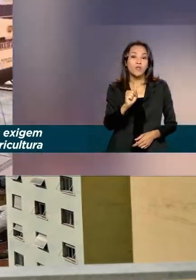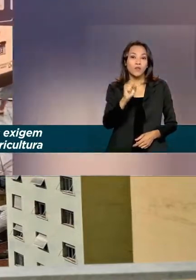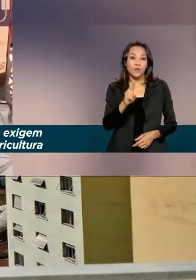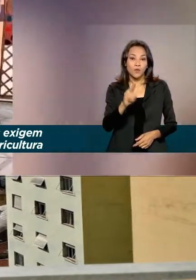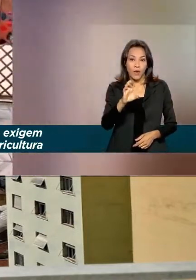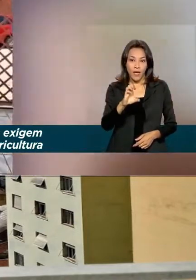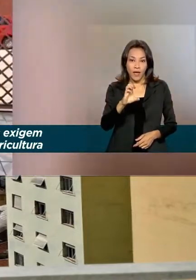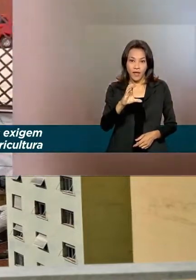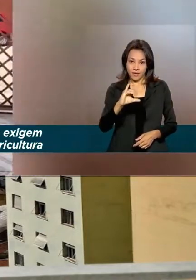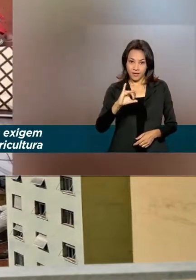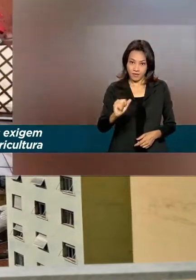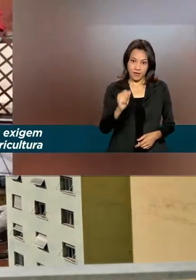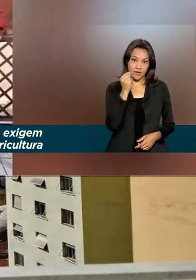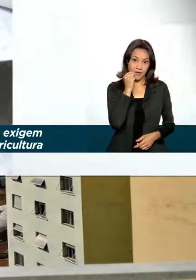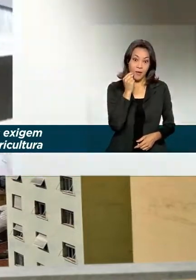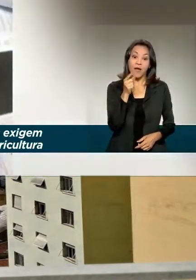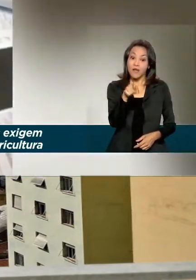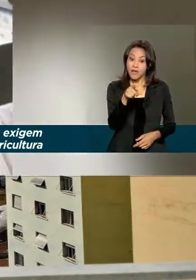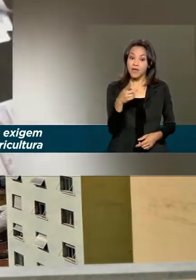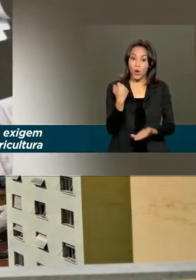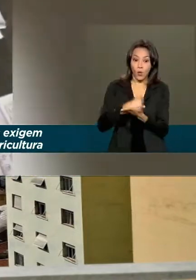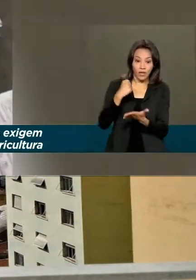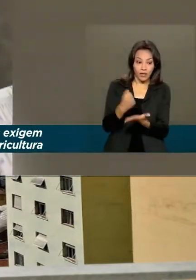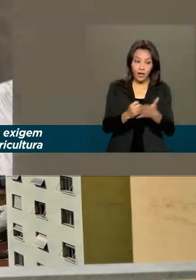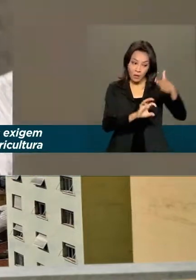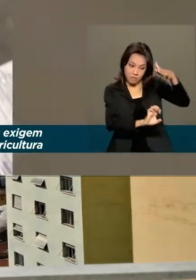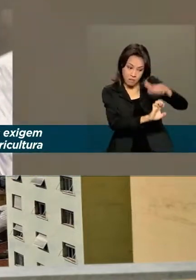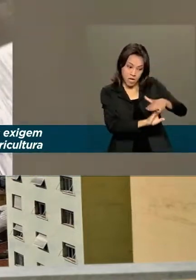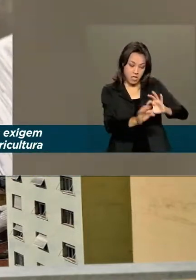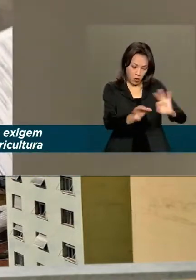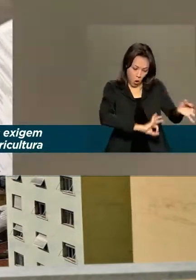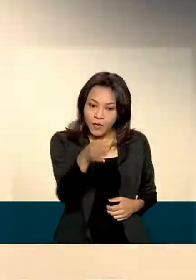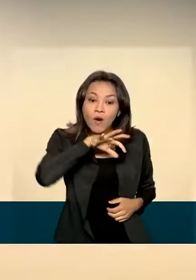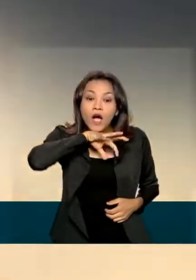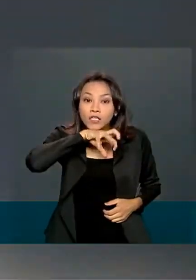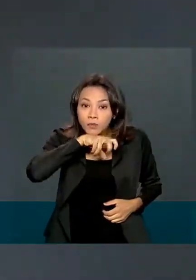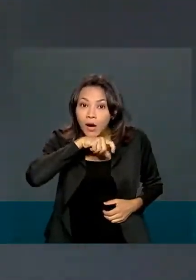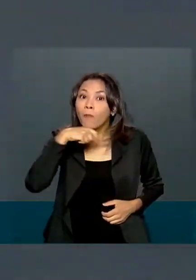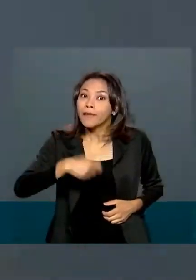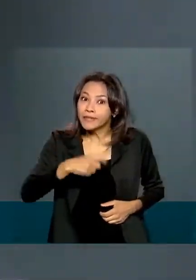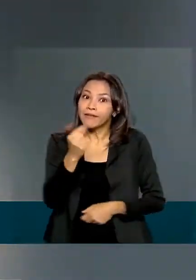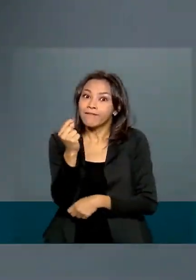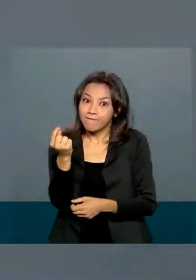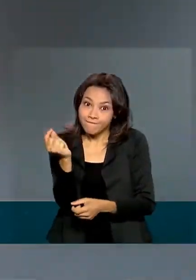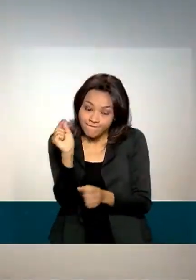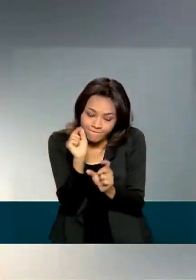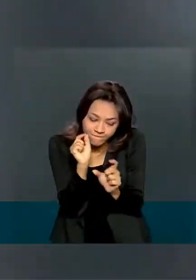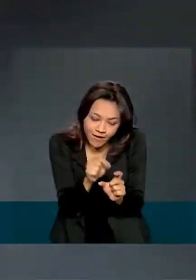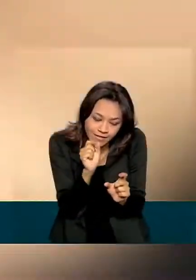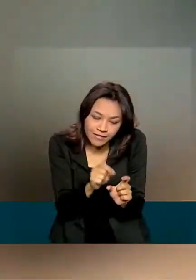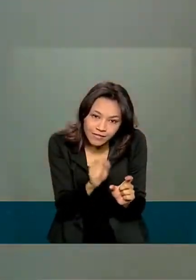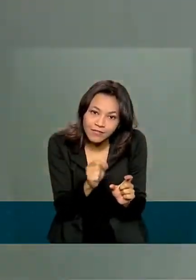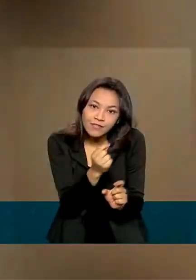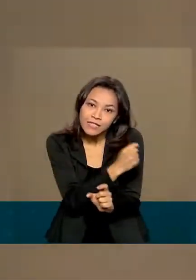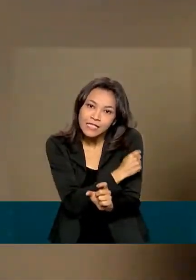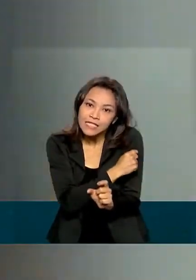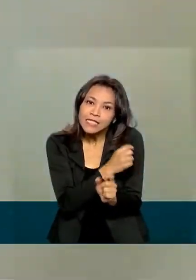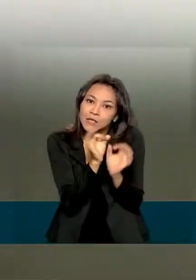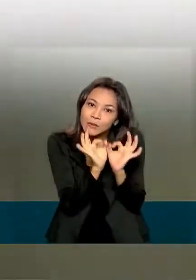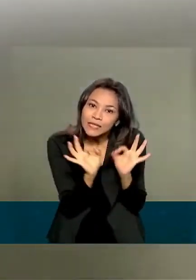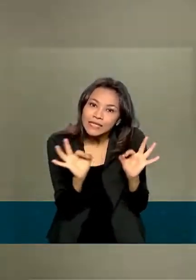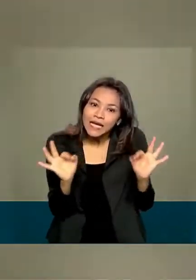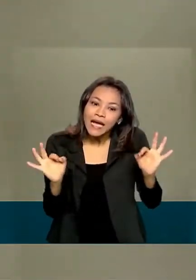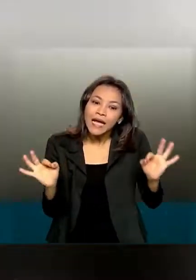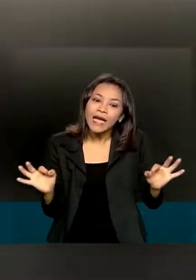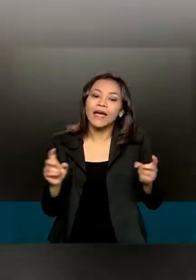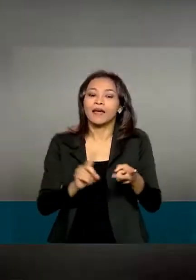pelo Ministério, inclusive da Agricultura. Mas vamos saber o porquê. E vamos agora falar do certificado de turismo para